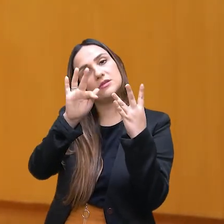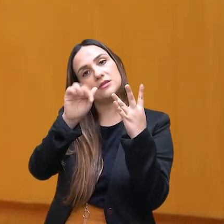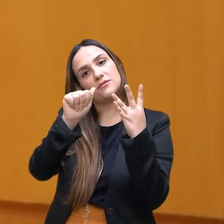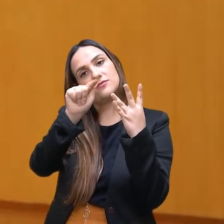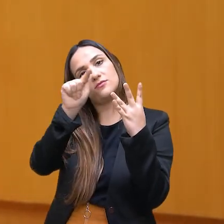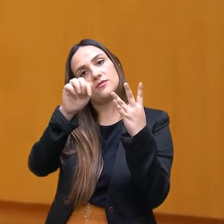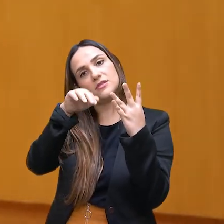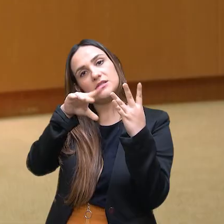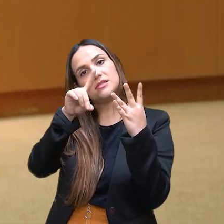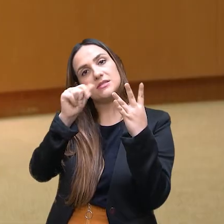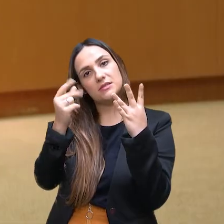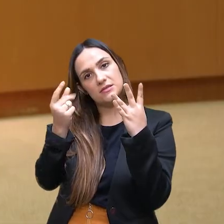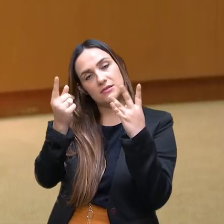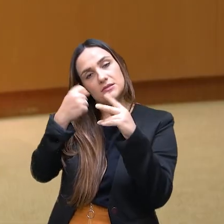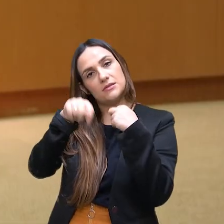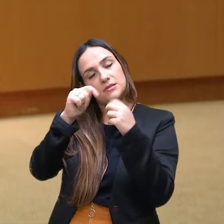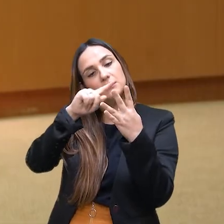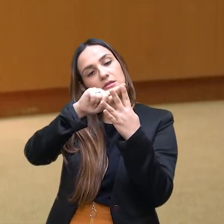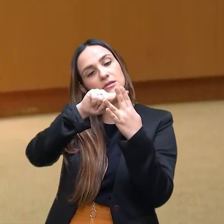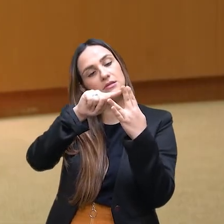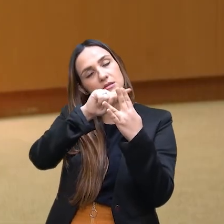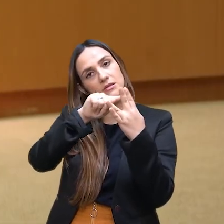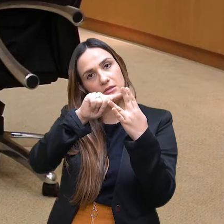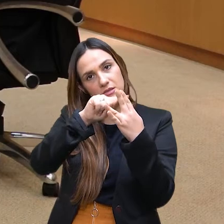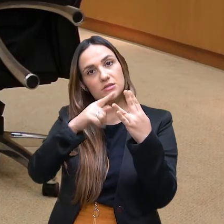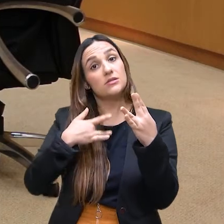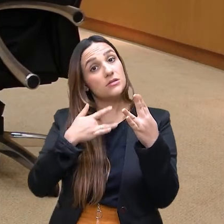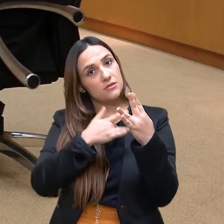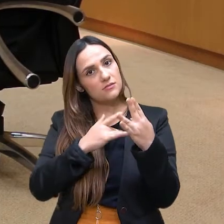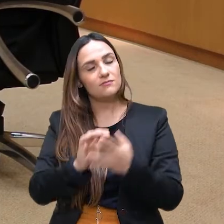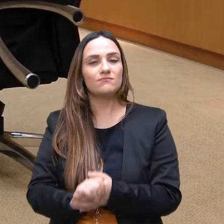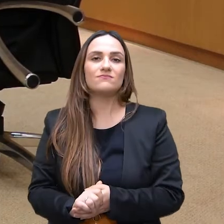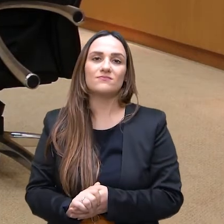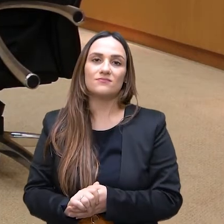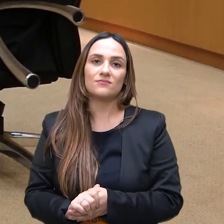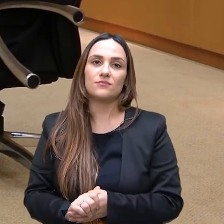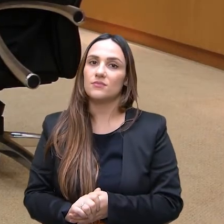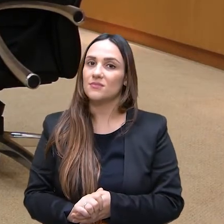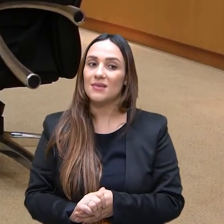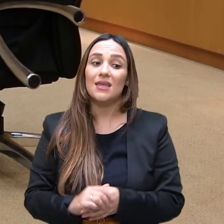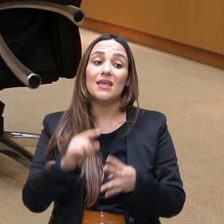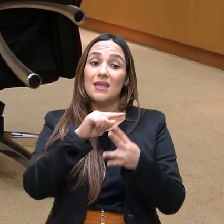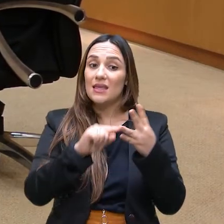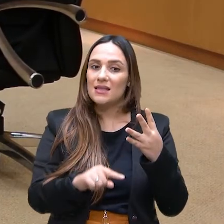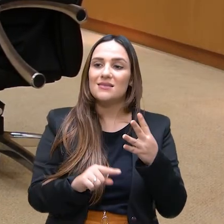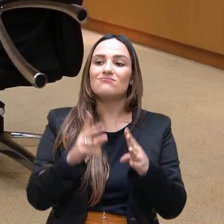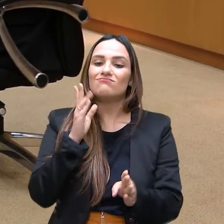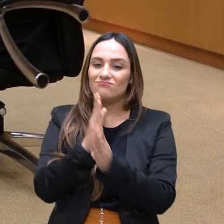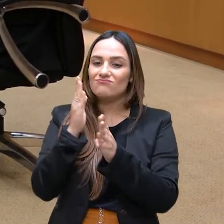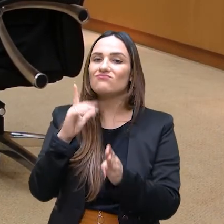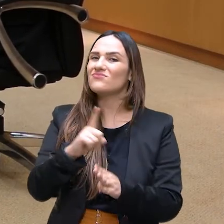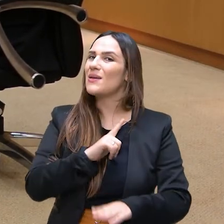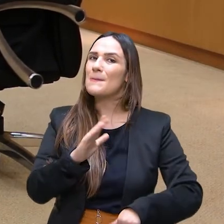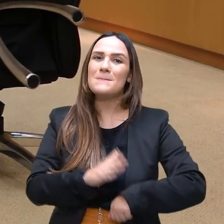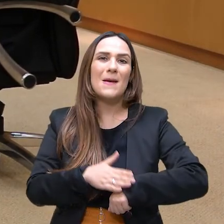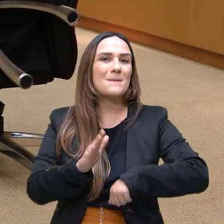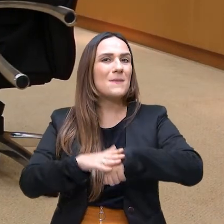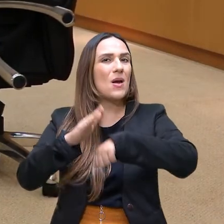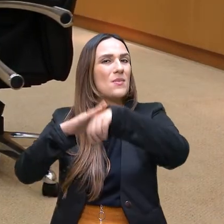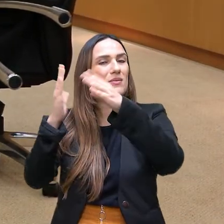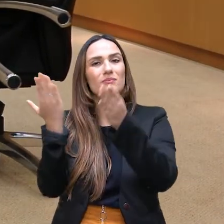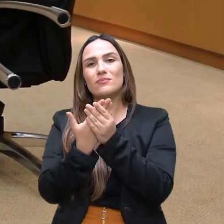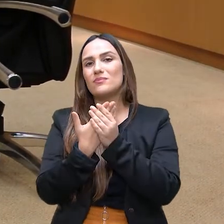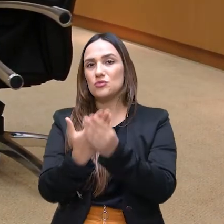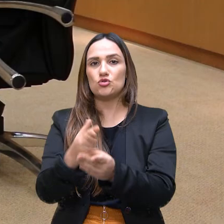e de Saúde Pública. A maior parte das ações vai para o Juizado Especial. Então, lá é um